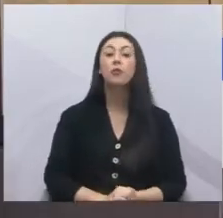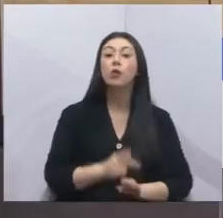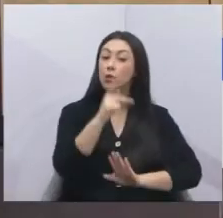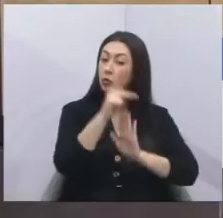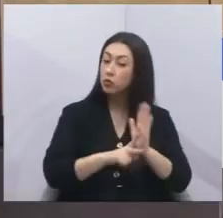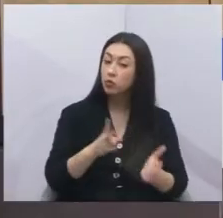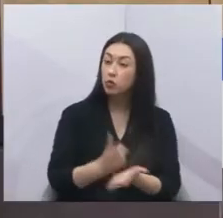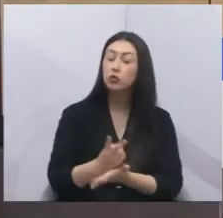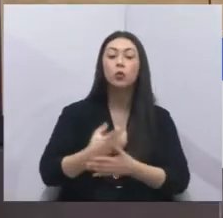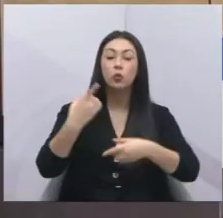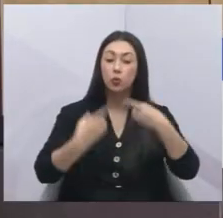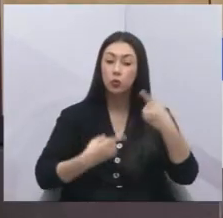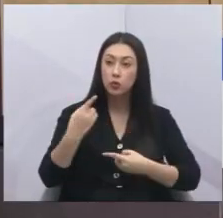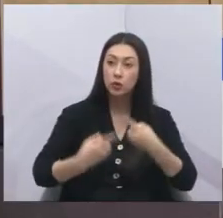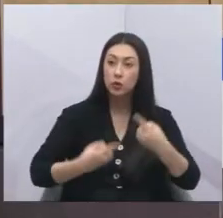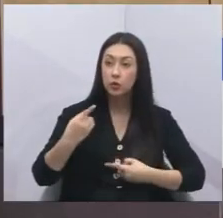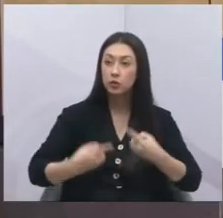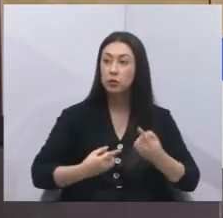Projeto continua em discussão.